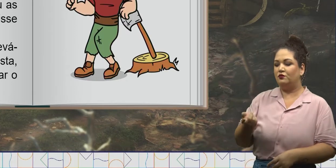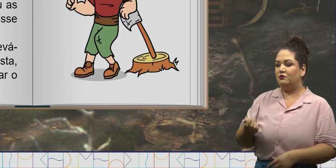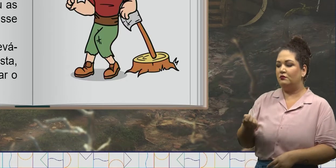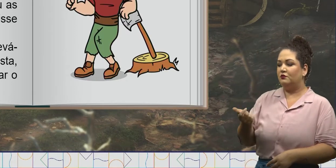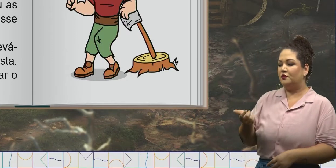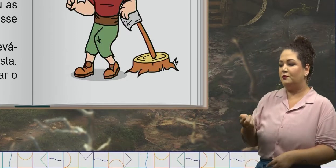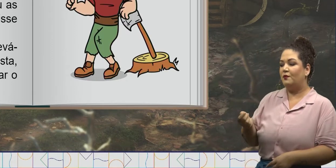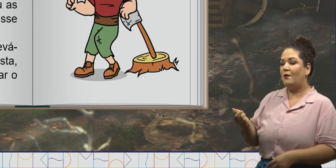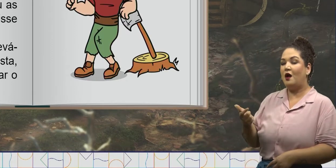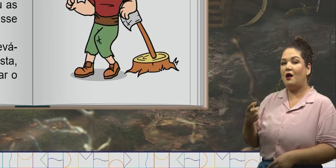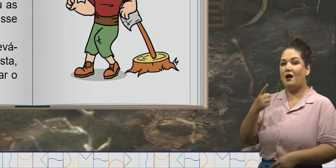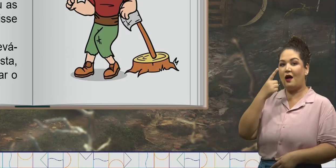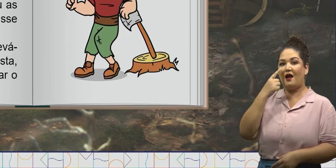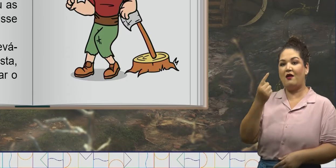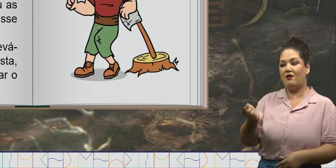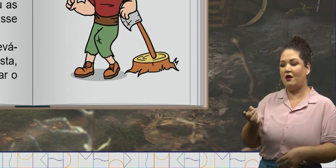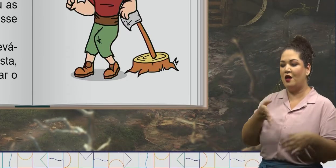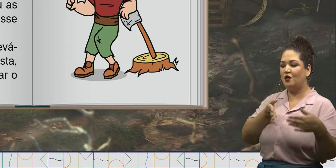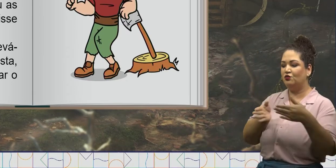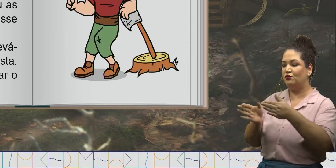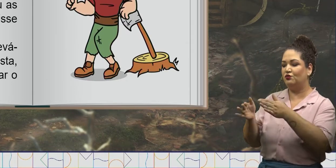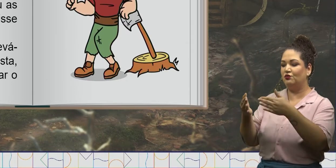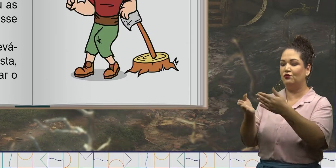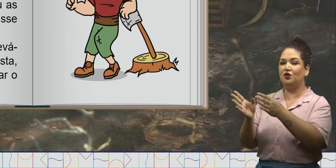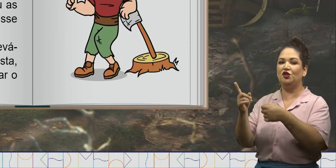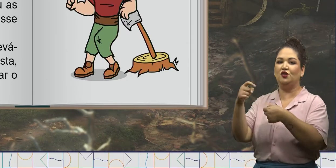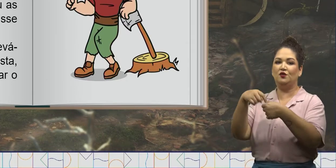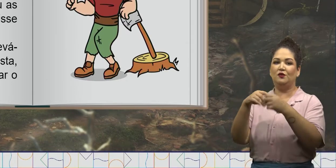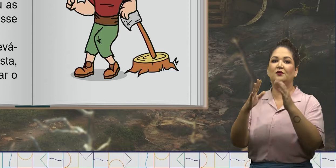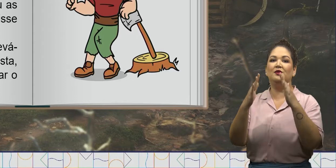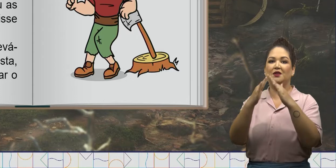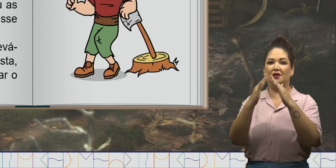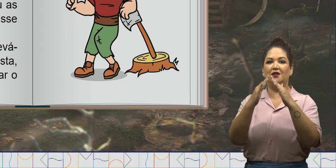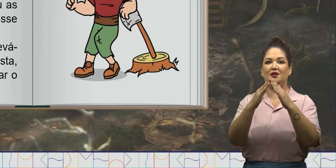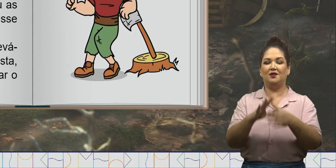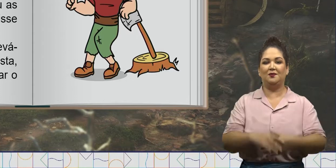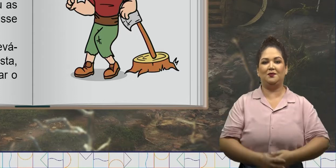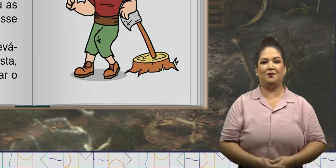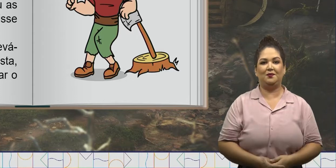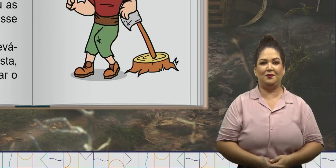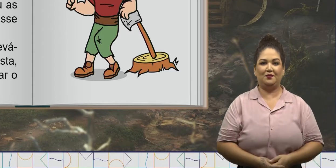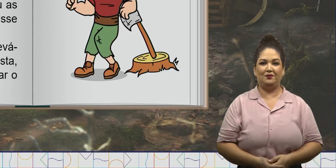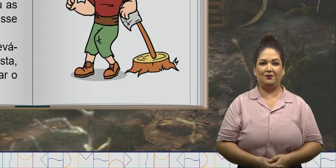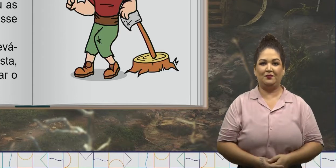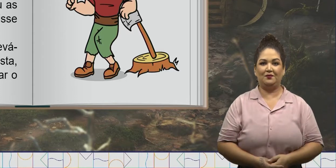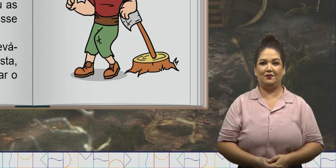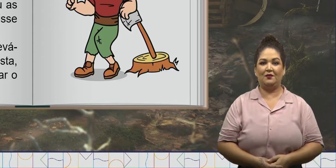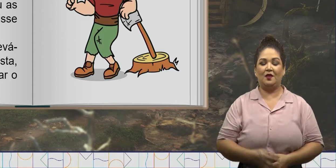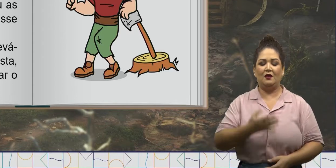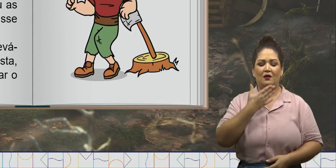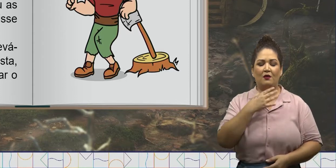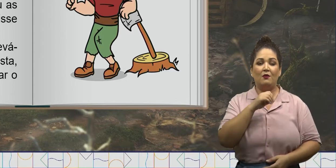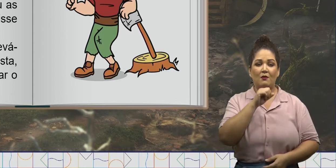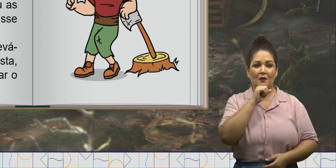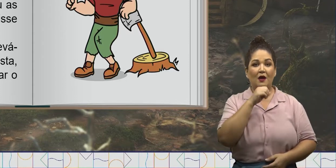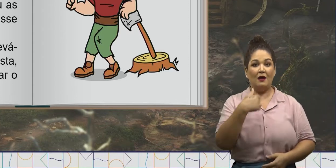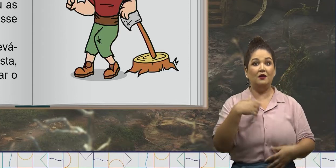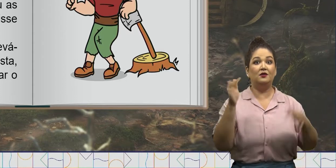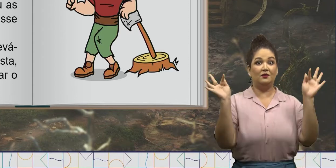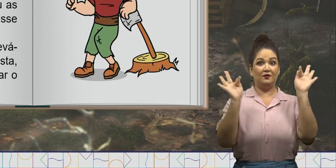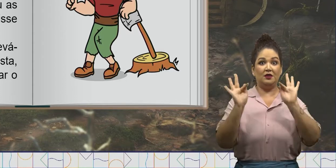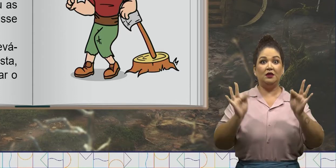e assim puderam voltar para a cabana onde viviam. Apesar de o pai ter